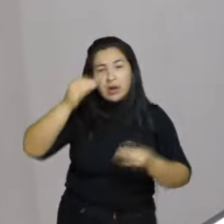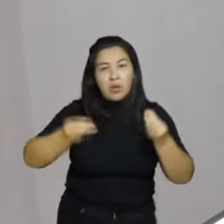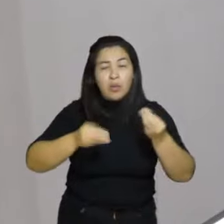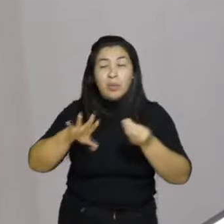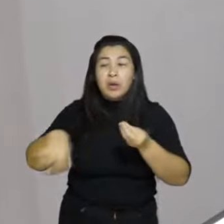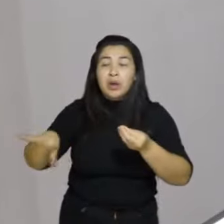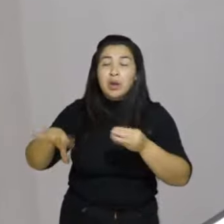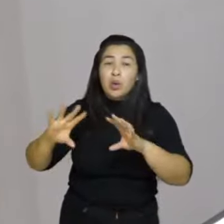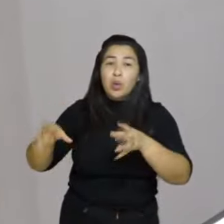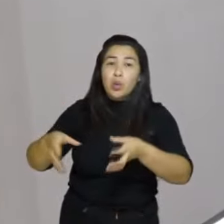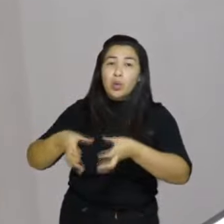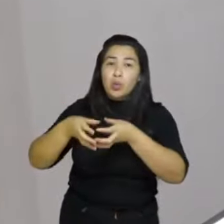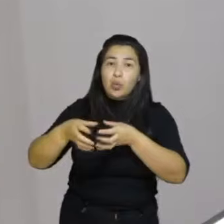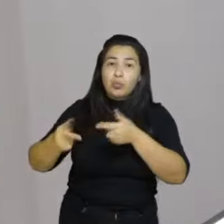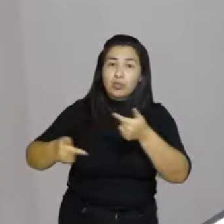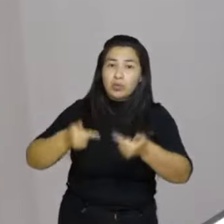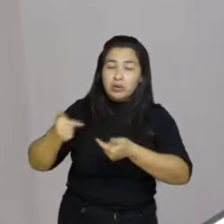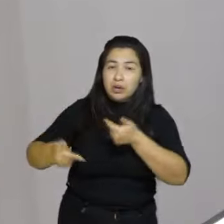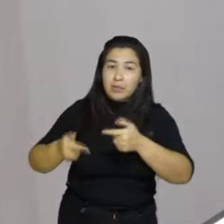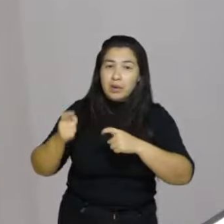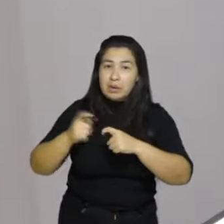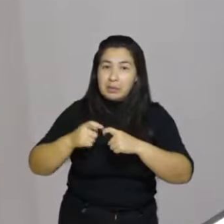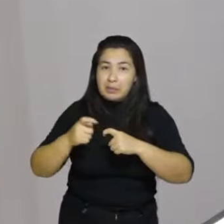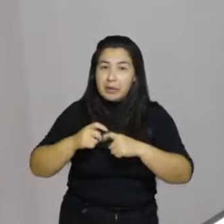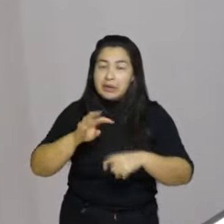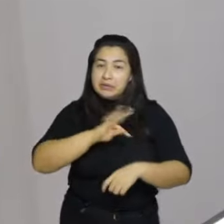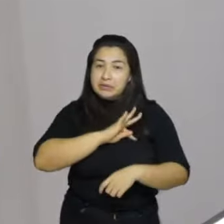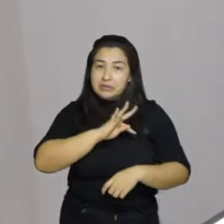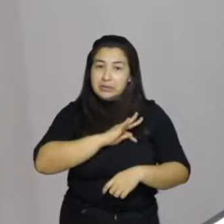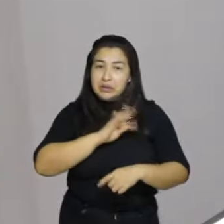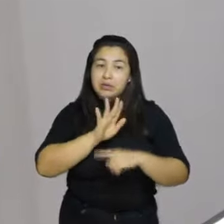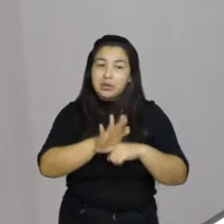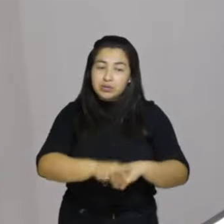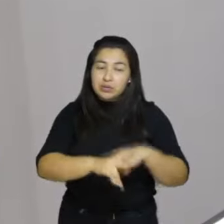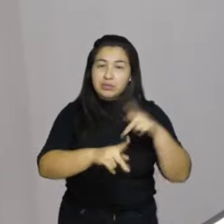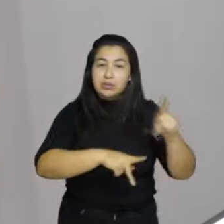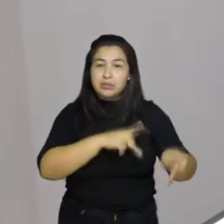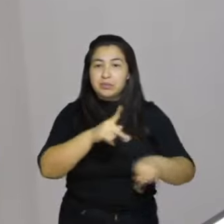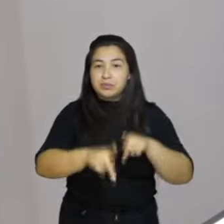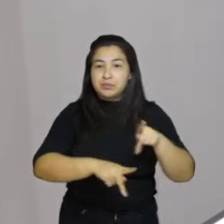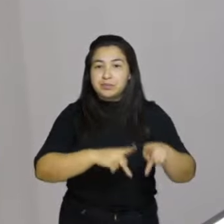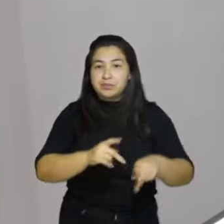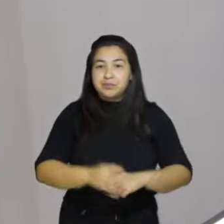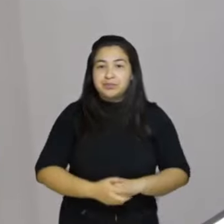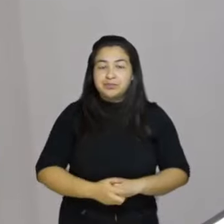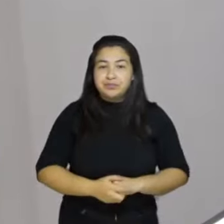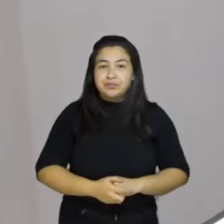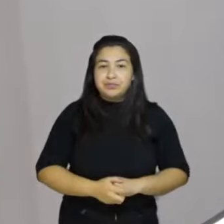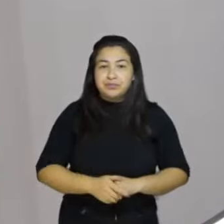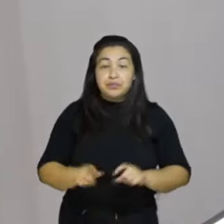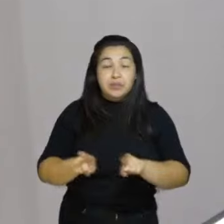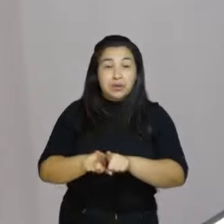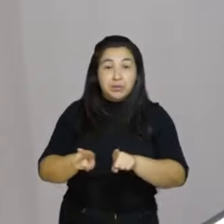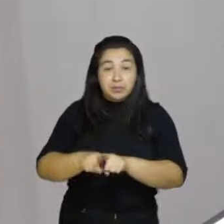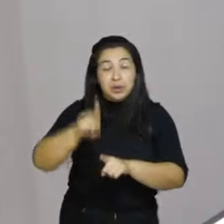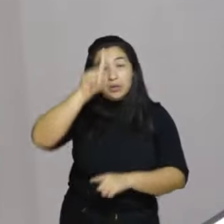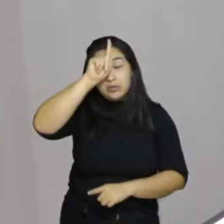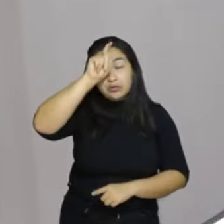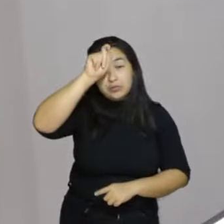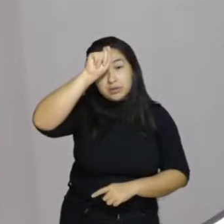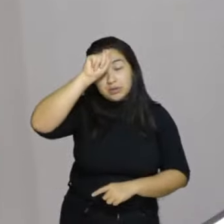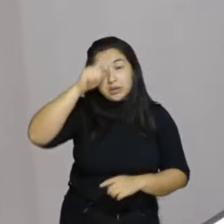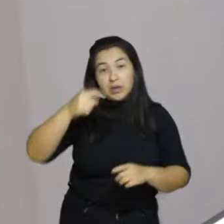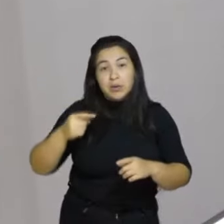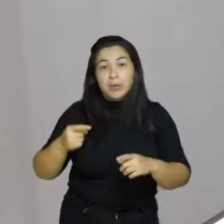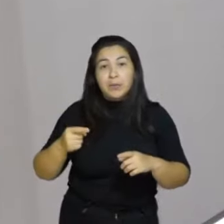médico para não trazer mais preocupações a população e também do Hospital Pequeno Angel Itajaí onde reclama